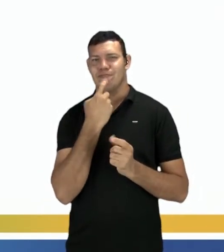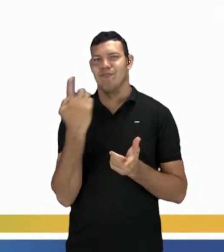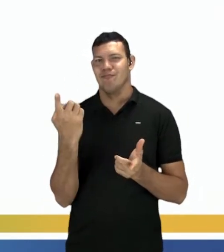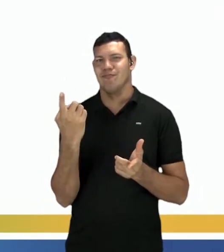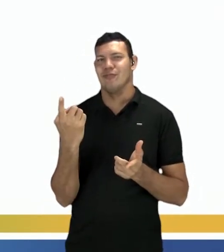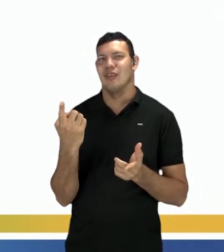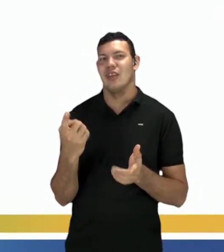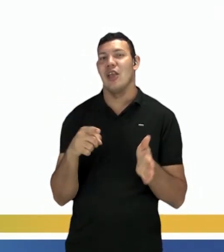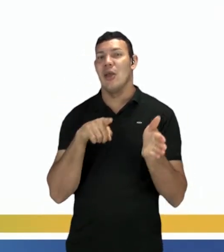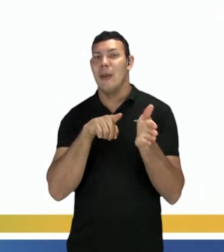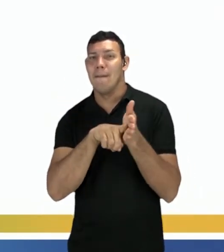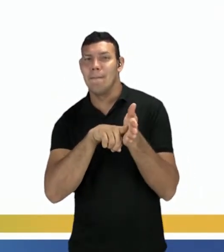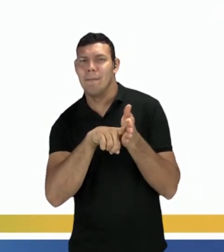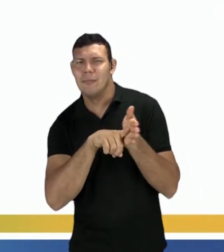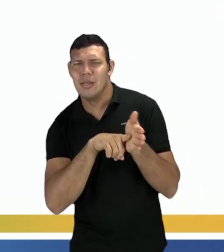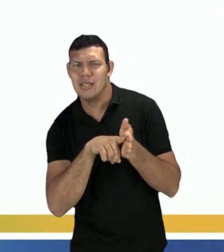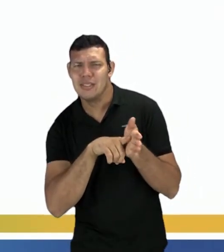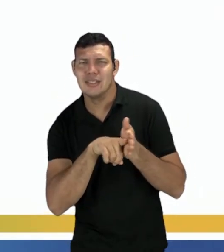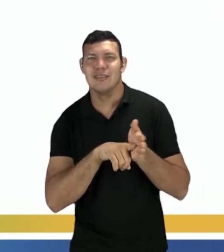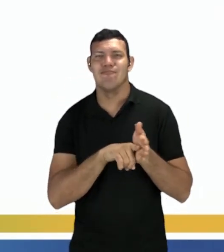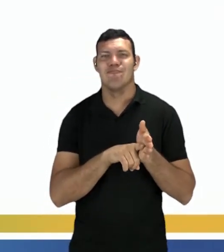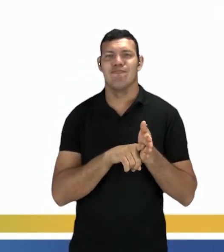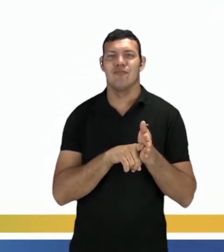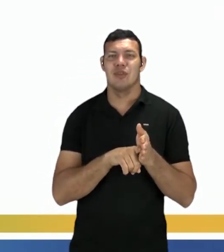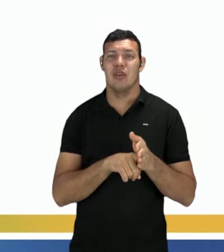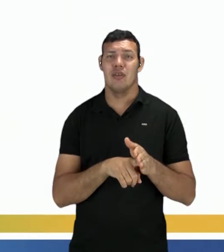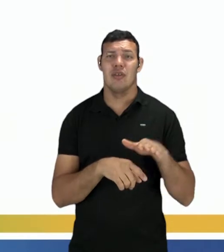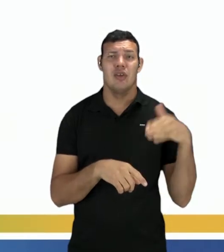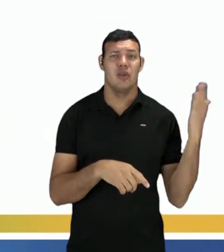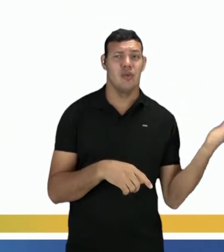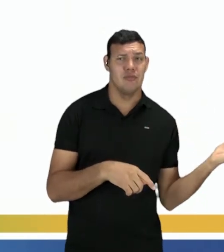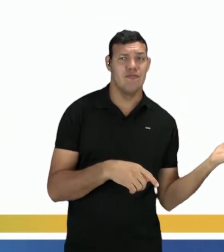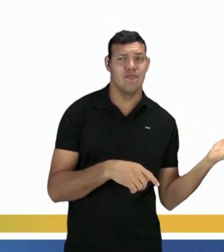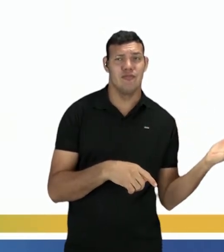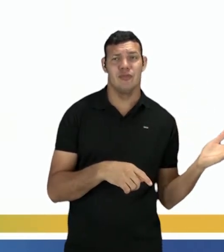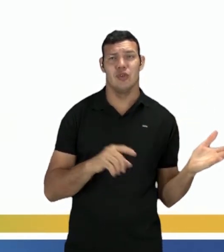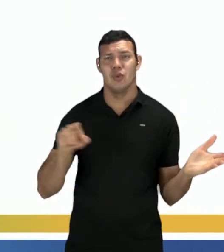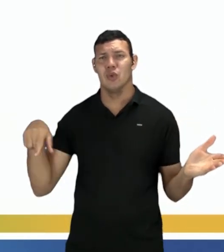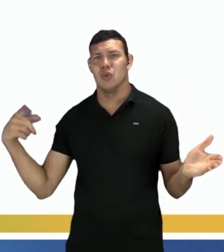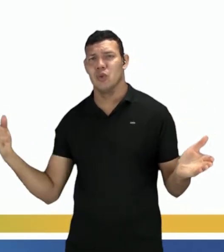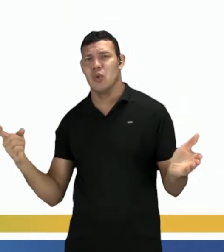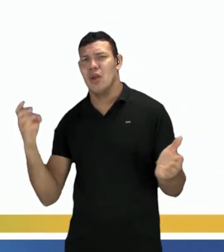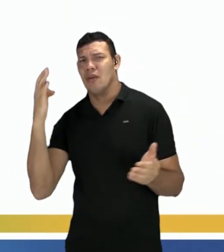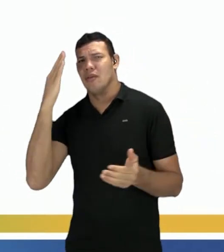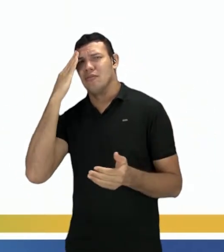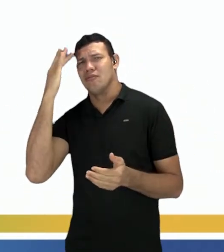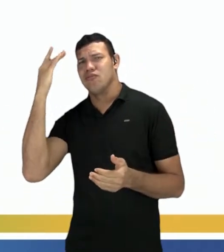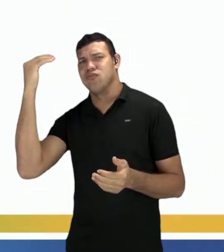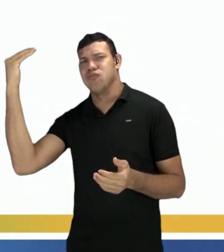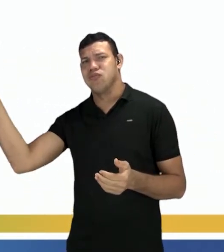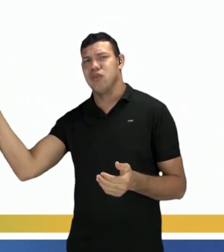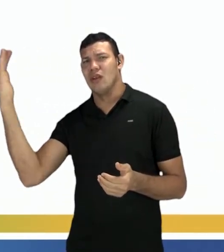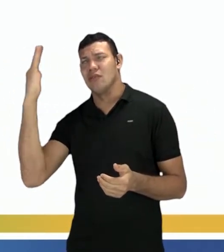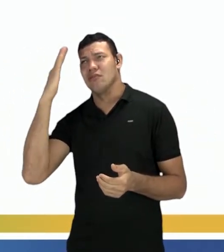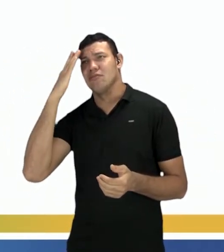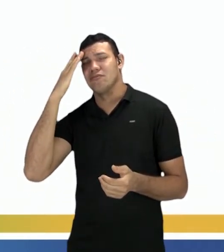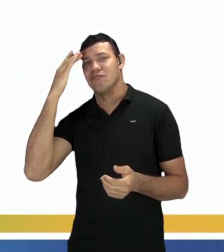lado o pensamento. Essa imagem ela quer nos dizer que a filosofia traz reflexões para a ciência, que ela não pode